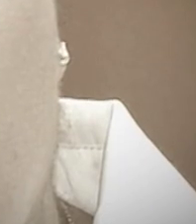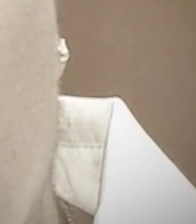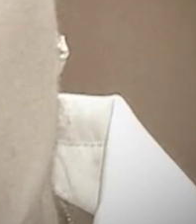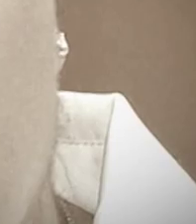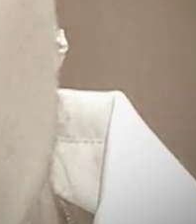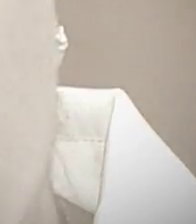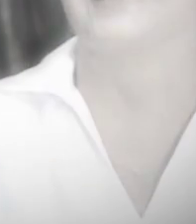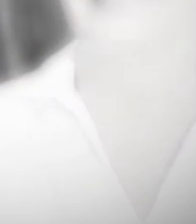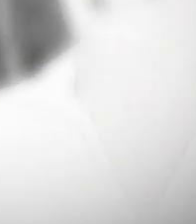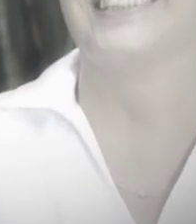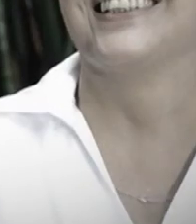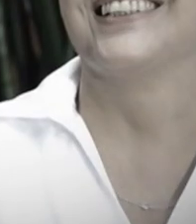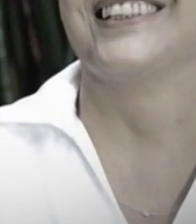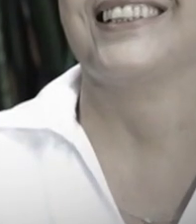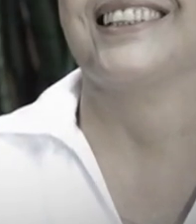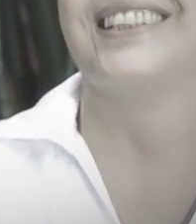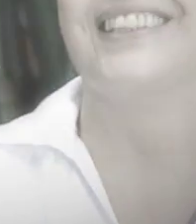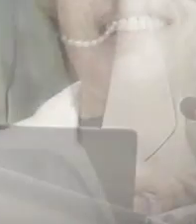o